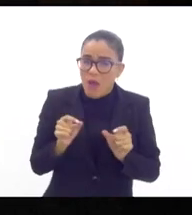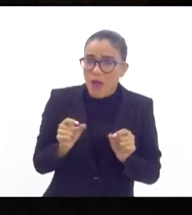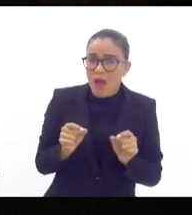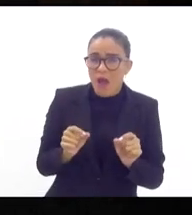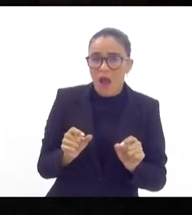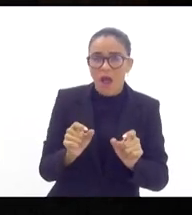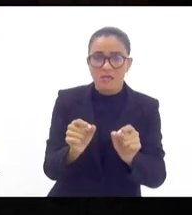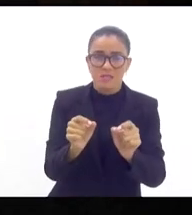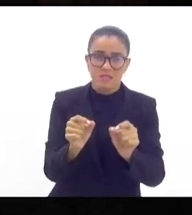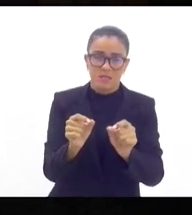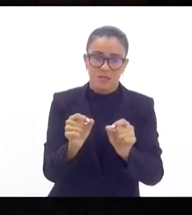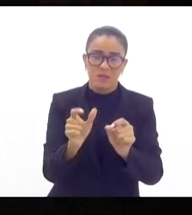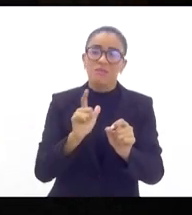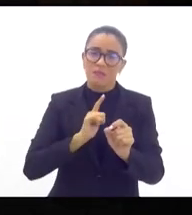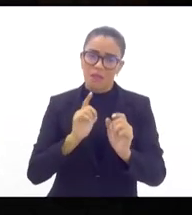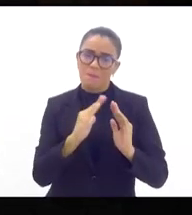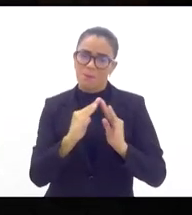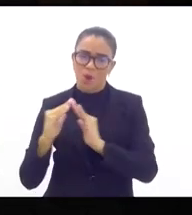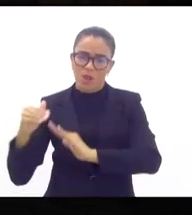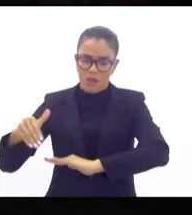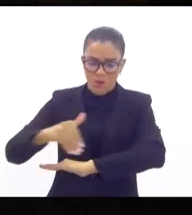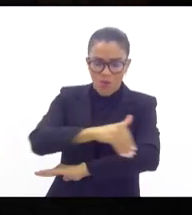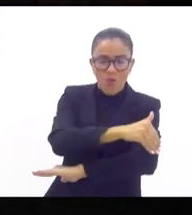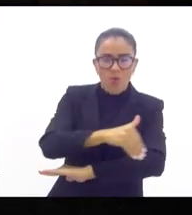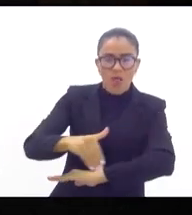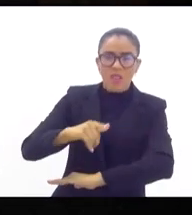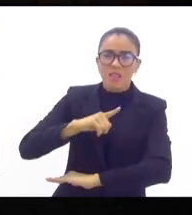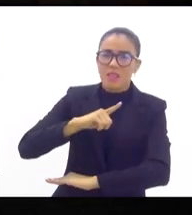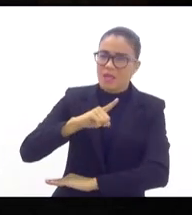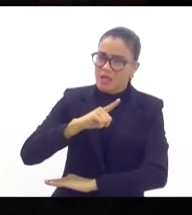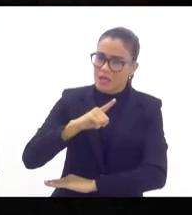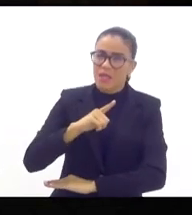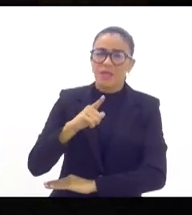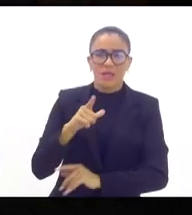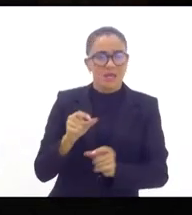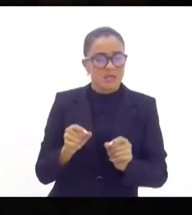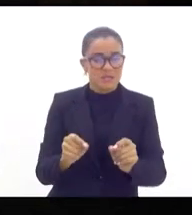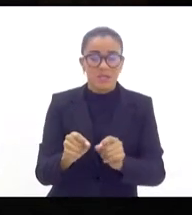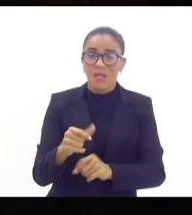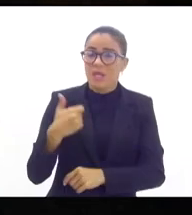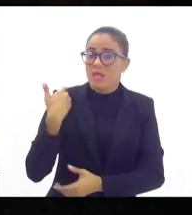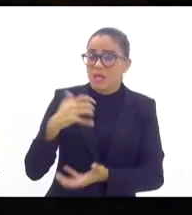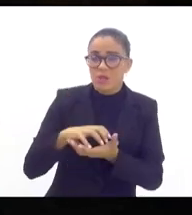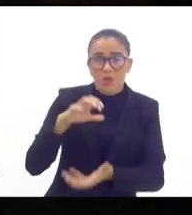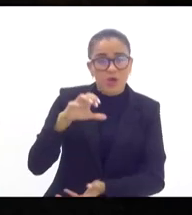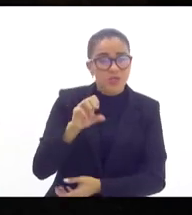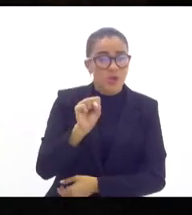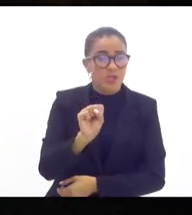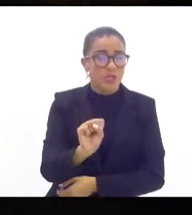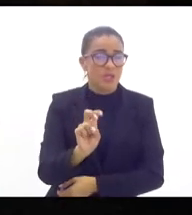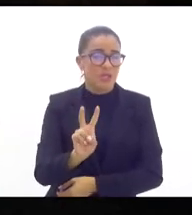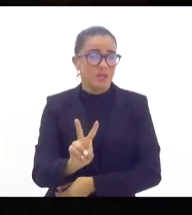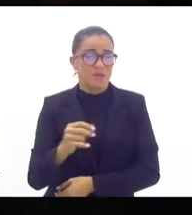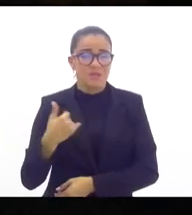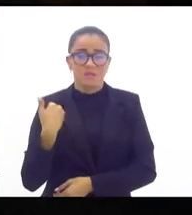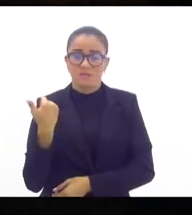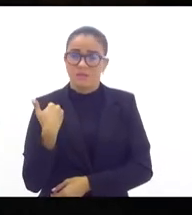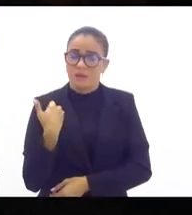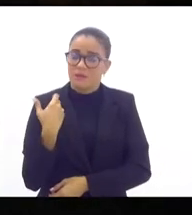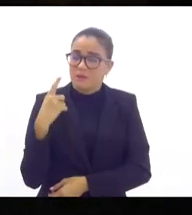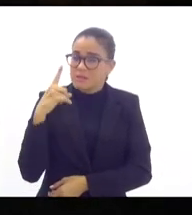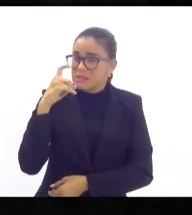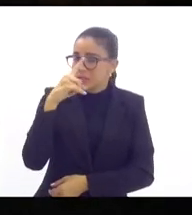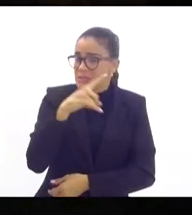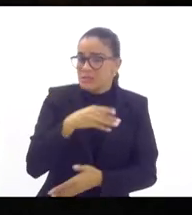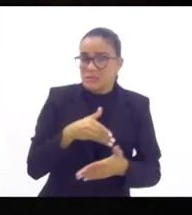na minha rua eu tô com três idosos no momento com 82 anos com dificuldades o